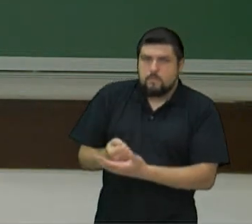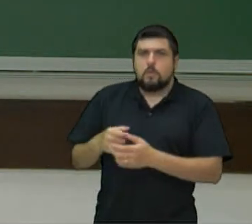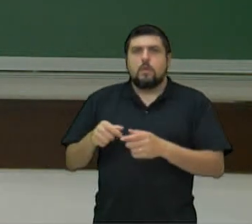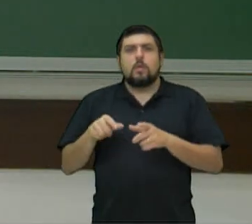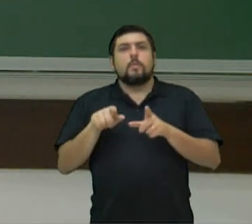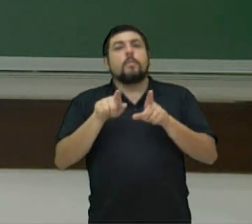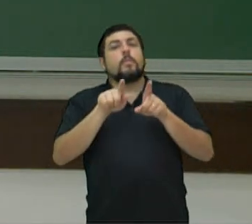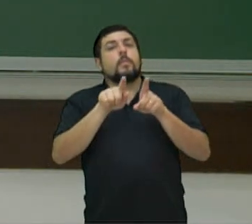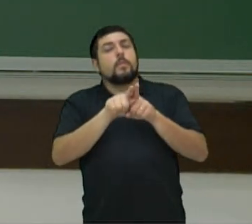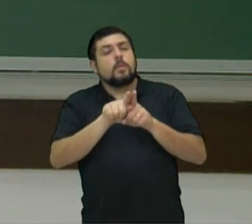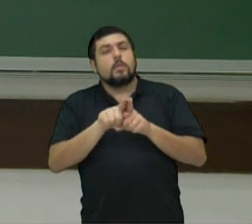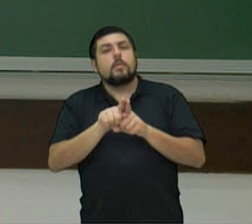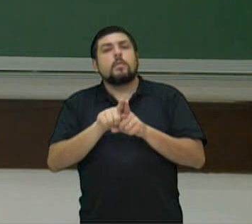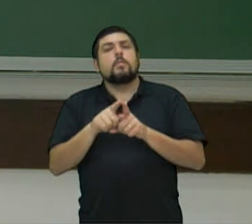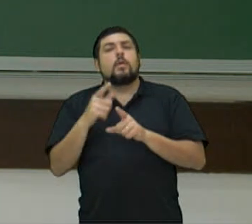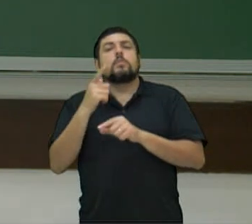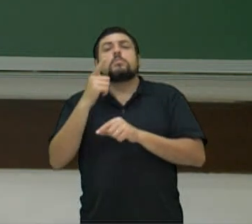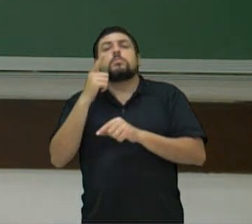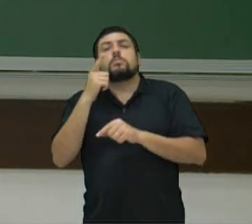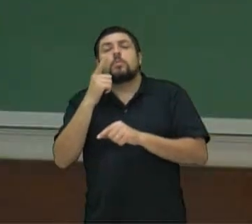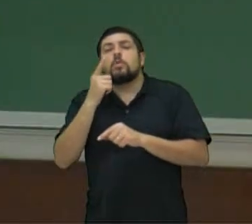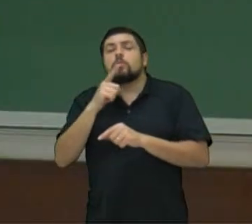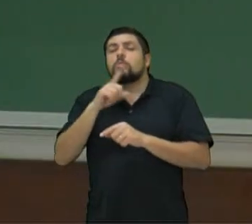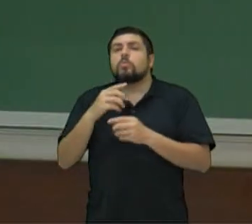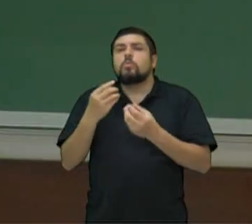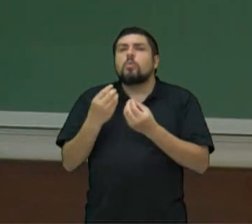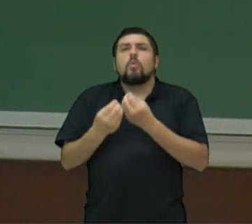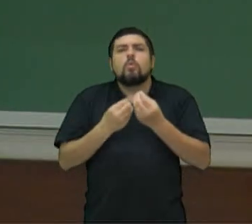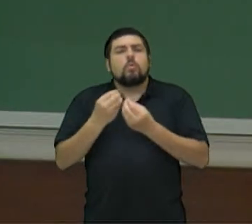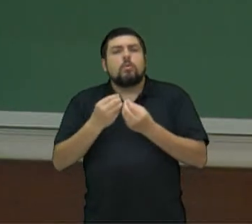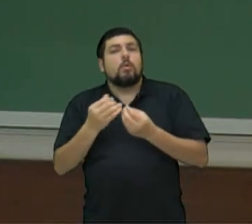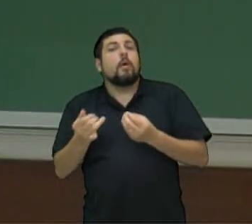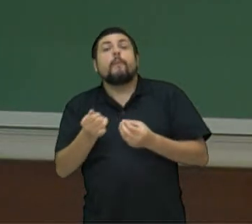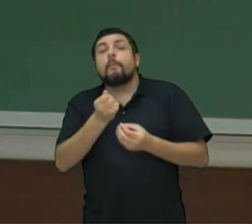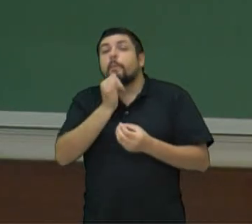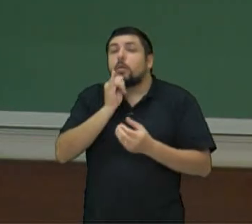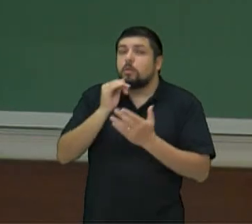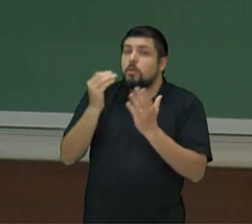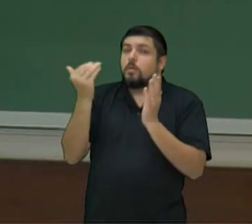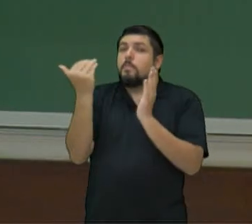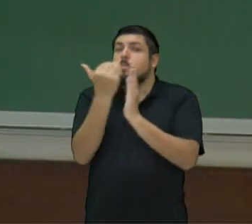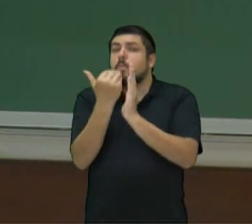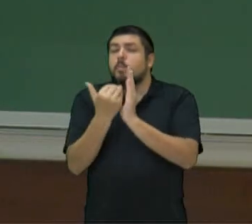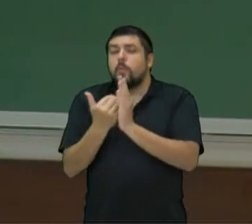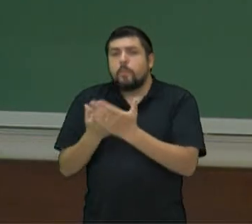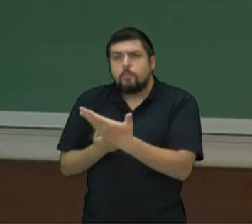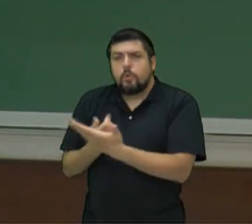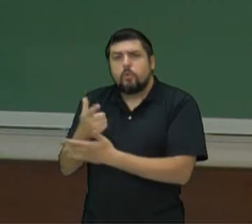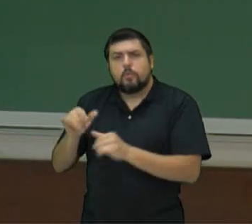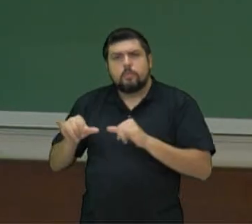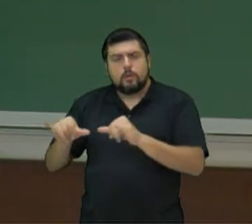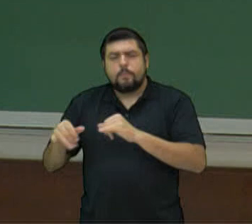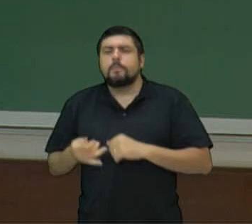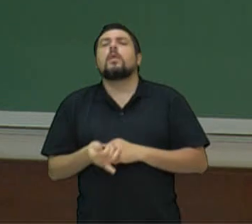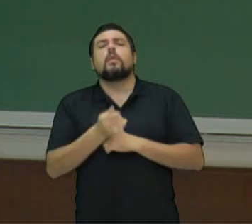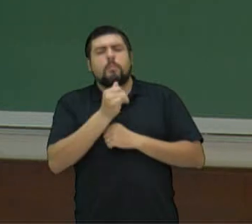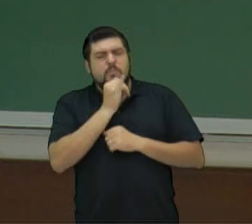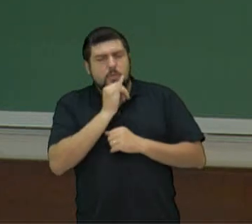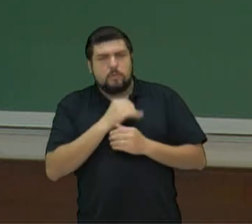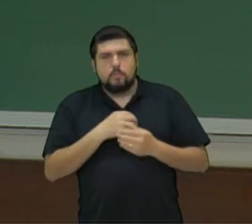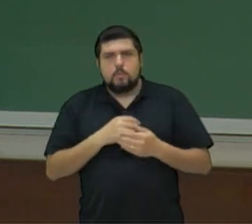também conseguimos textos descritivos até numa lista de compra. Como assim, professora? Por exemplo, você põe lá na